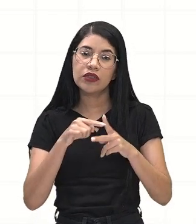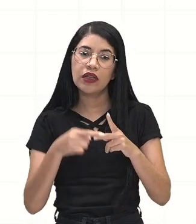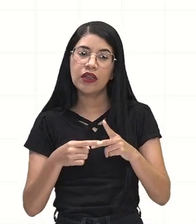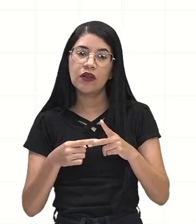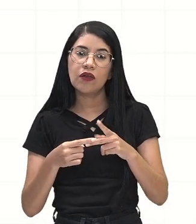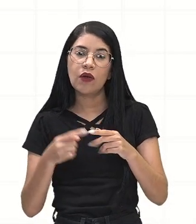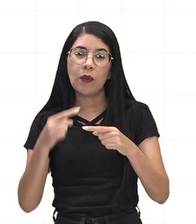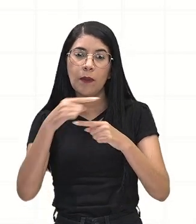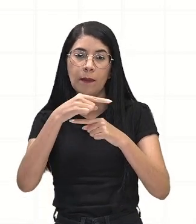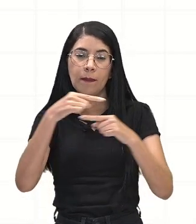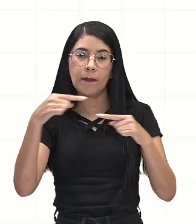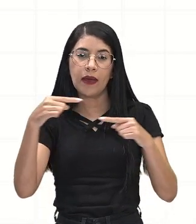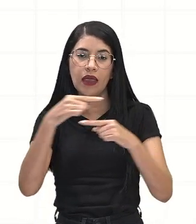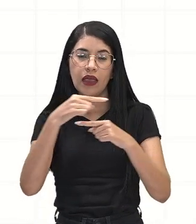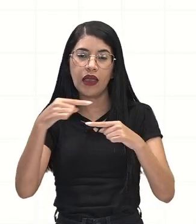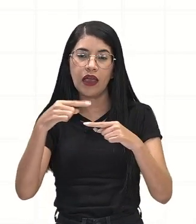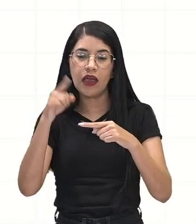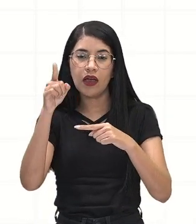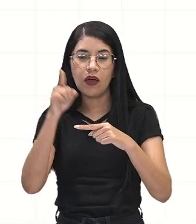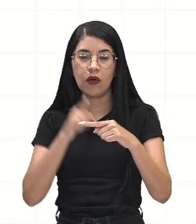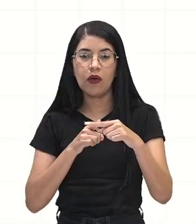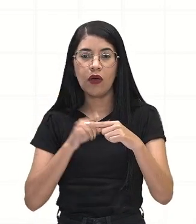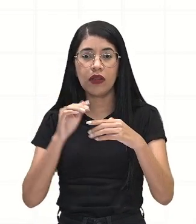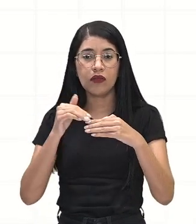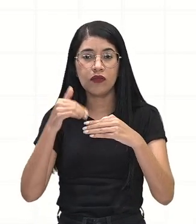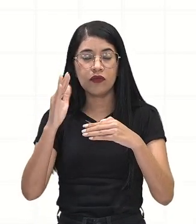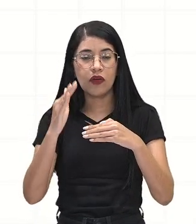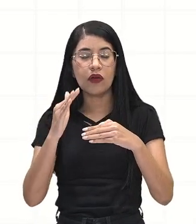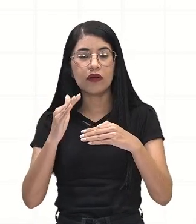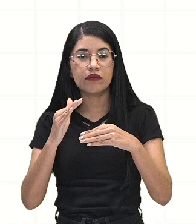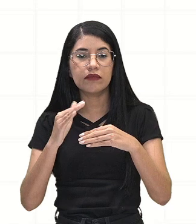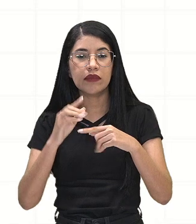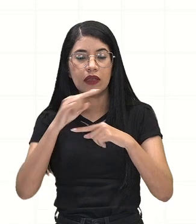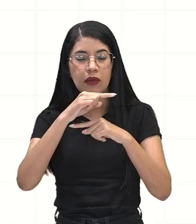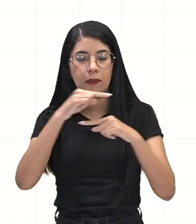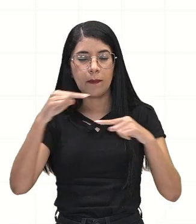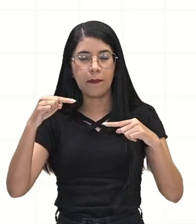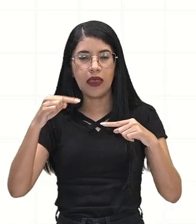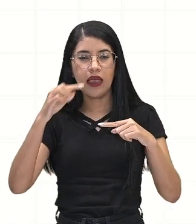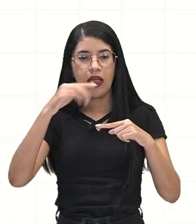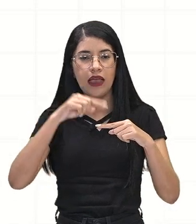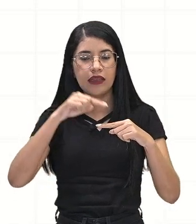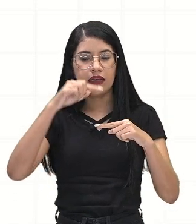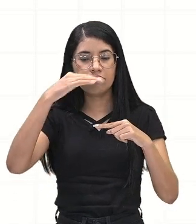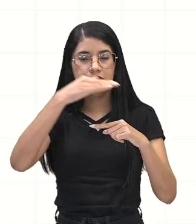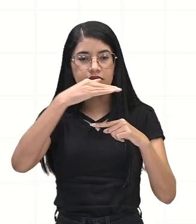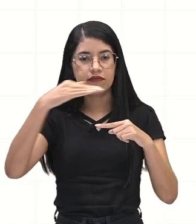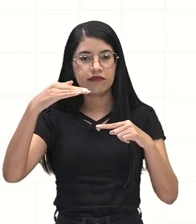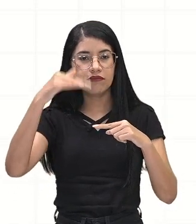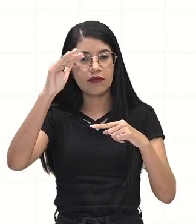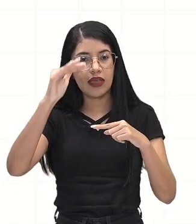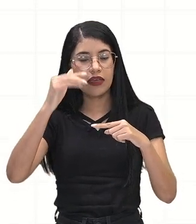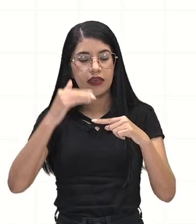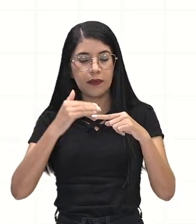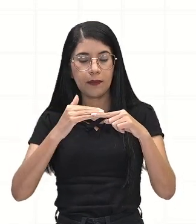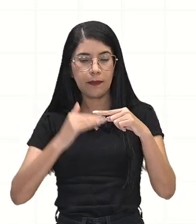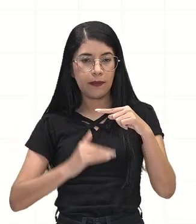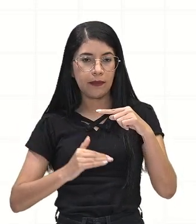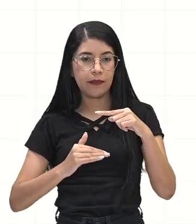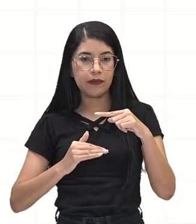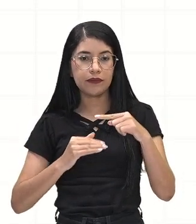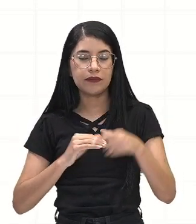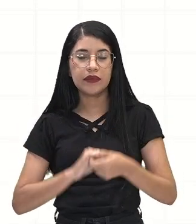Agora, serão os ângulos externos. Tudo bem? Então, ó, se eu observar